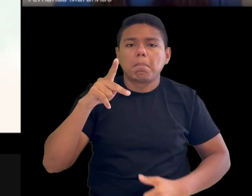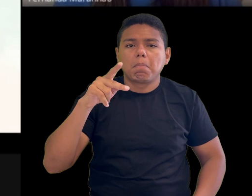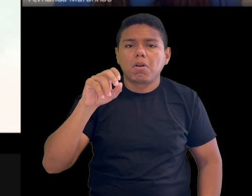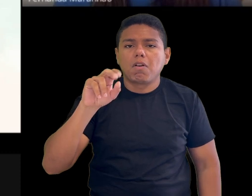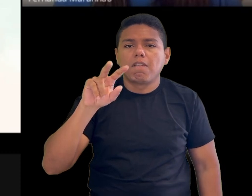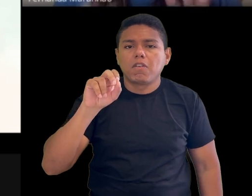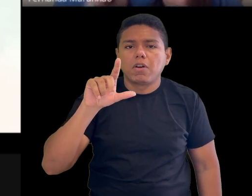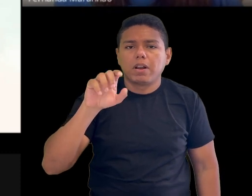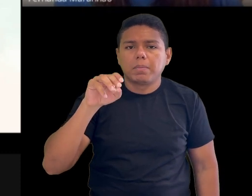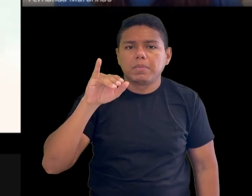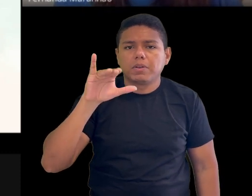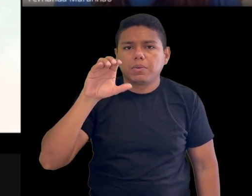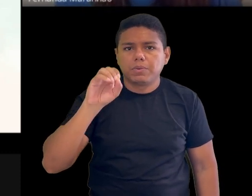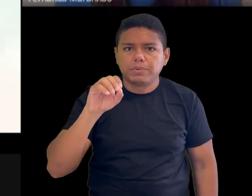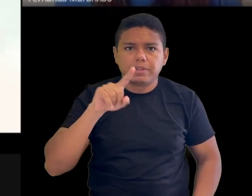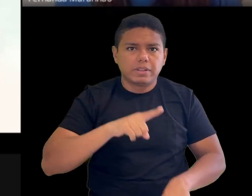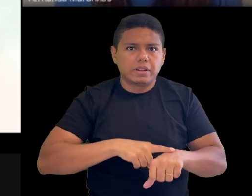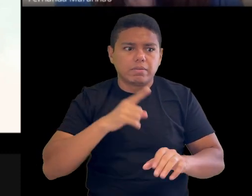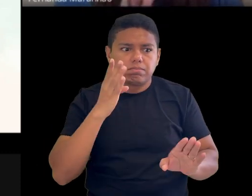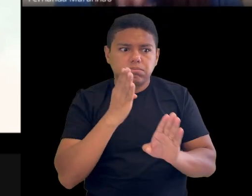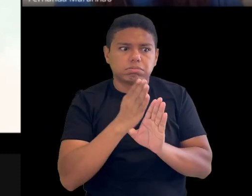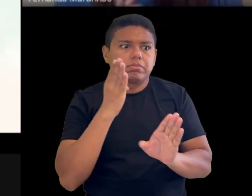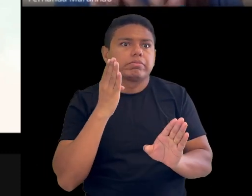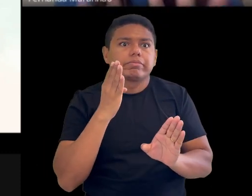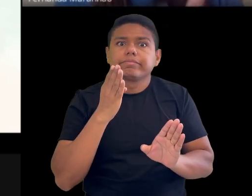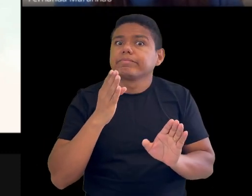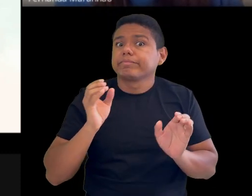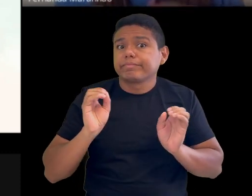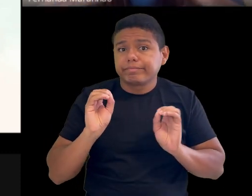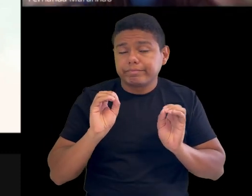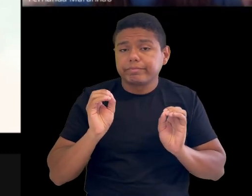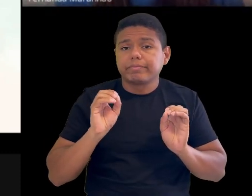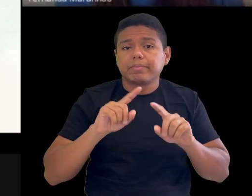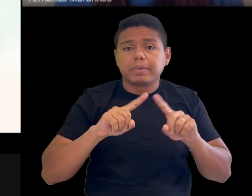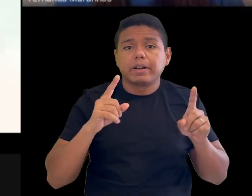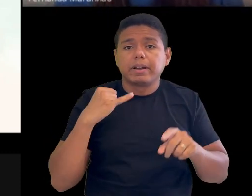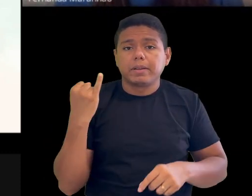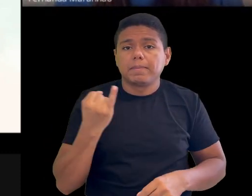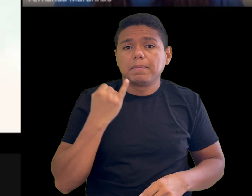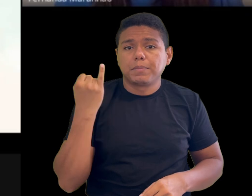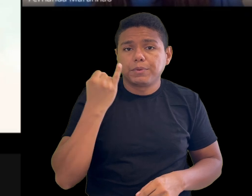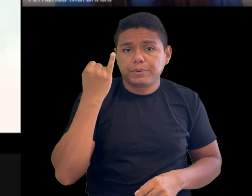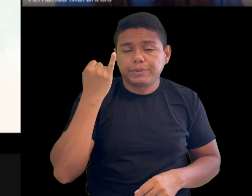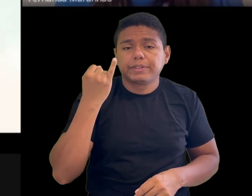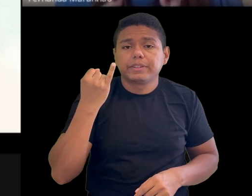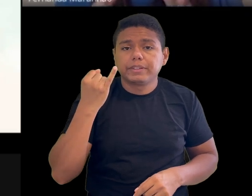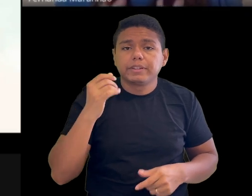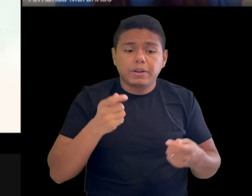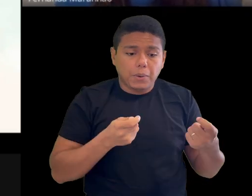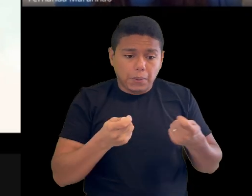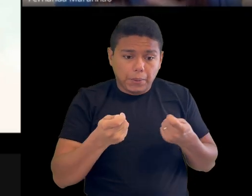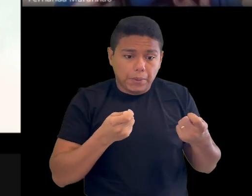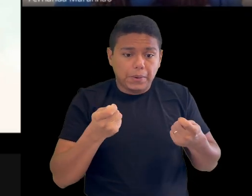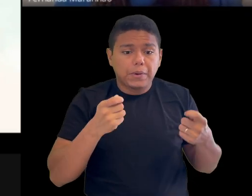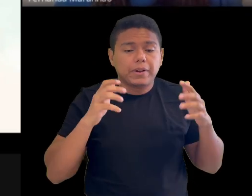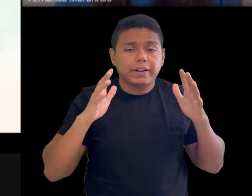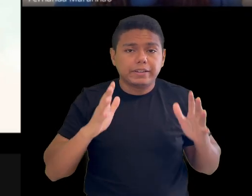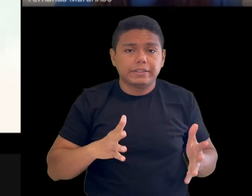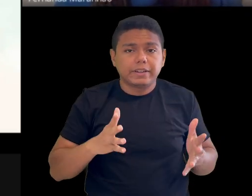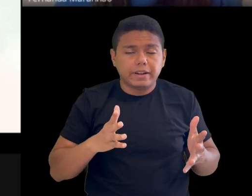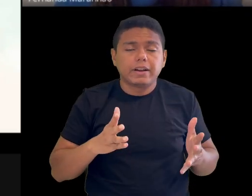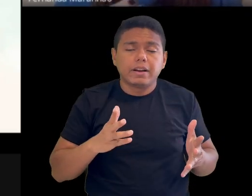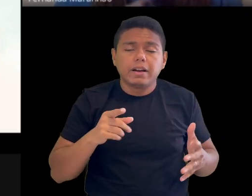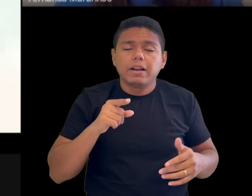da pré-eclâmpsia, mas é extremamente importante que, uma vez controlada a situação hemodinâmica da paciente, busque esses sinais